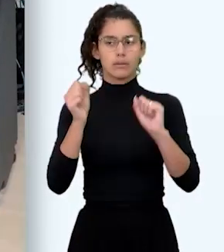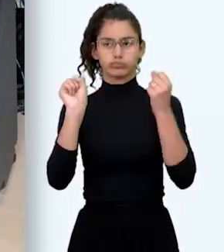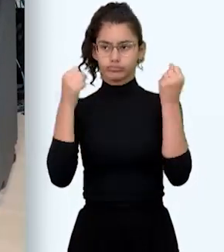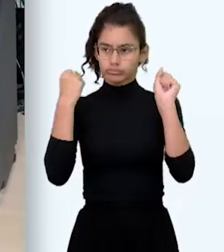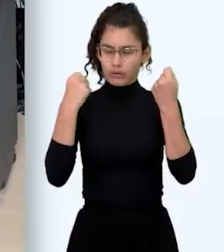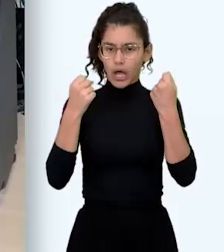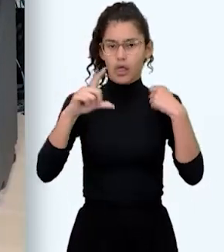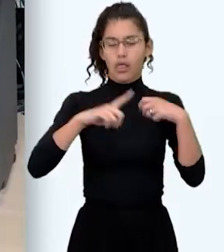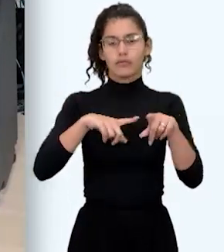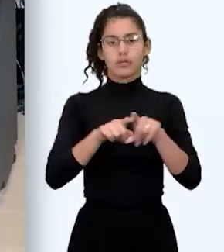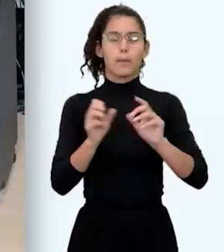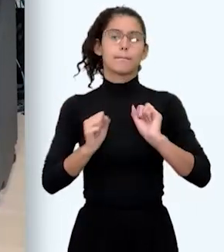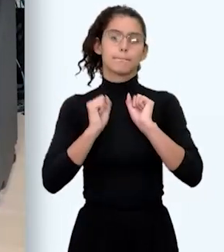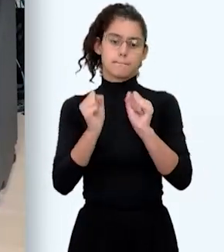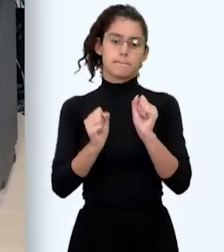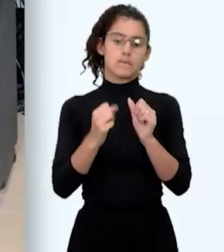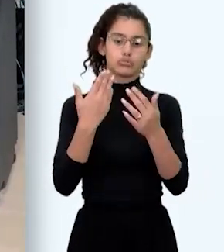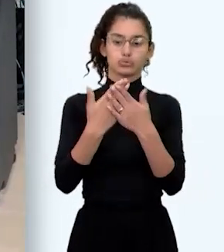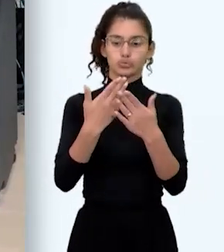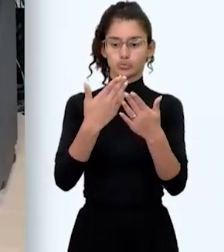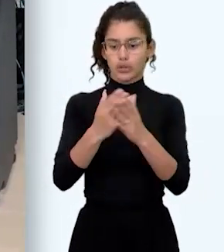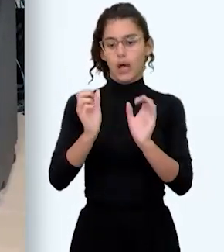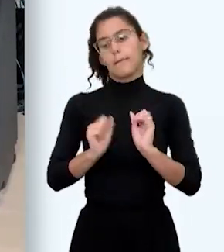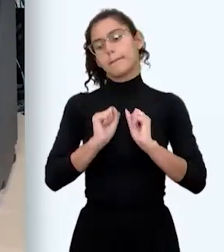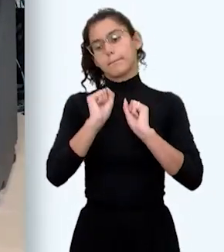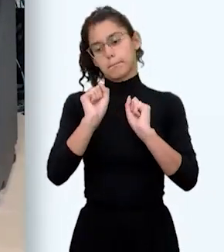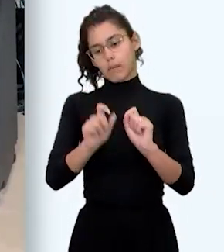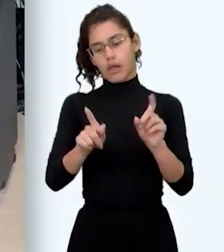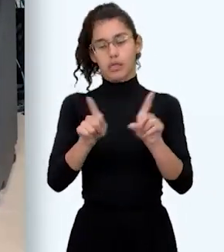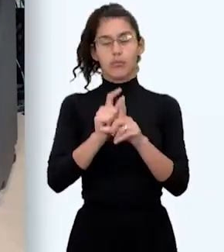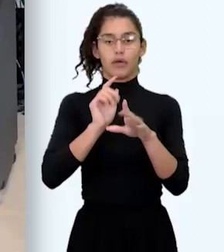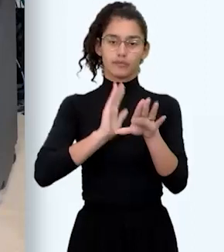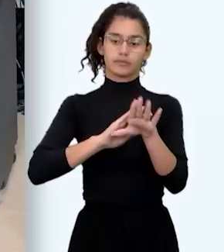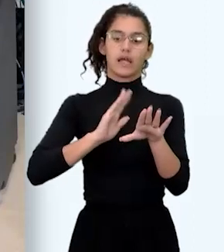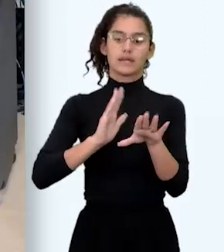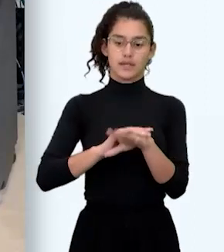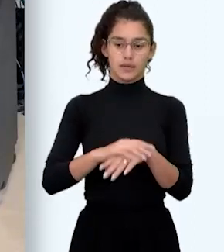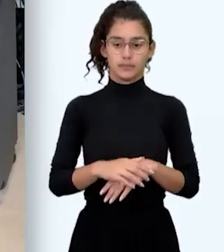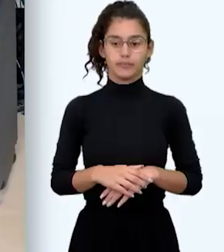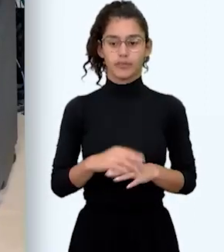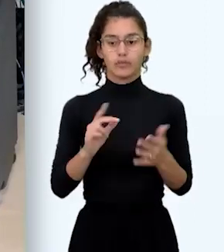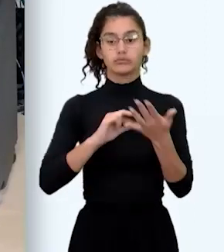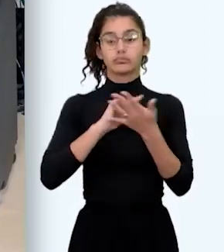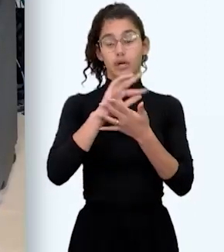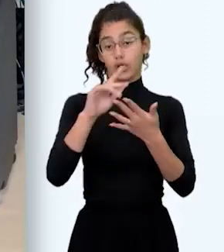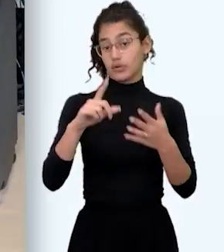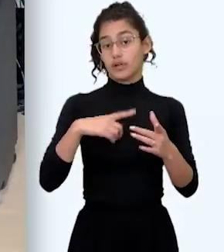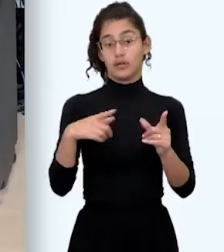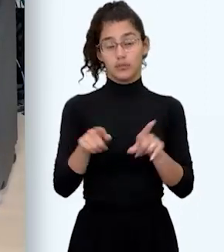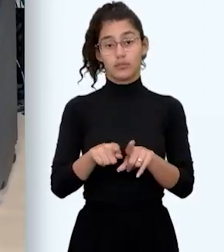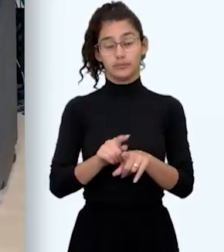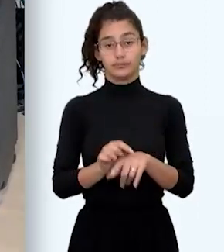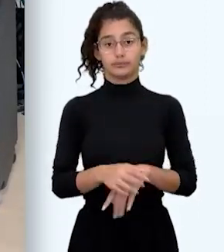coisa, podcast de estudo, você pode estudar, fazendo outras coisas também, né?